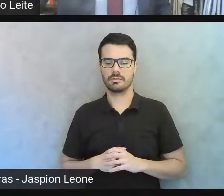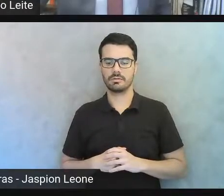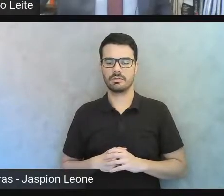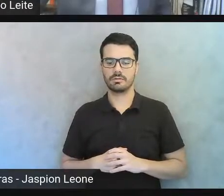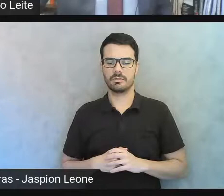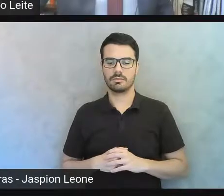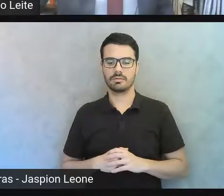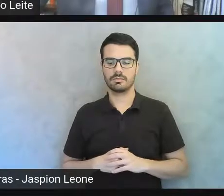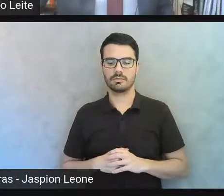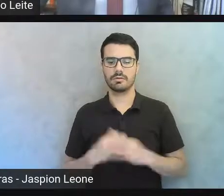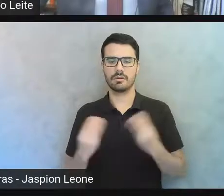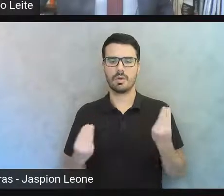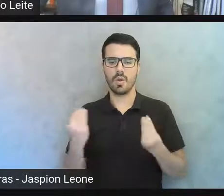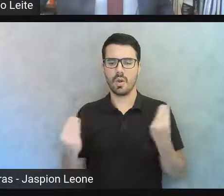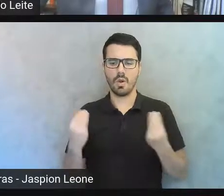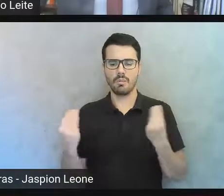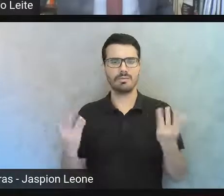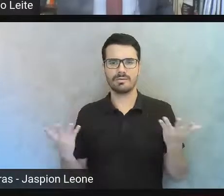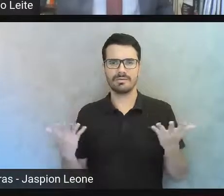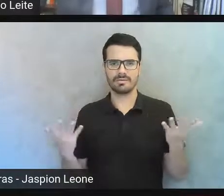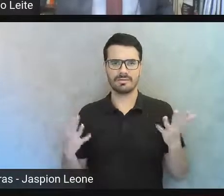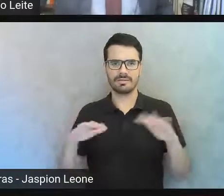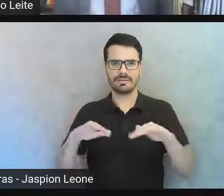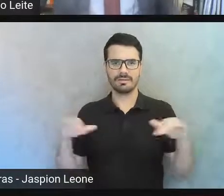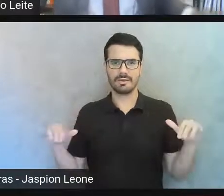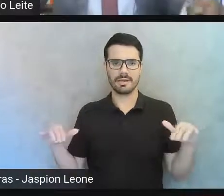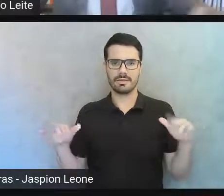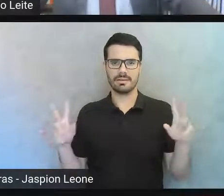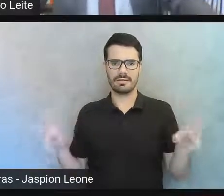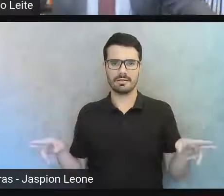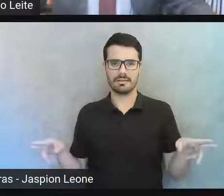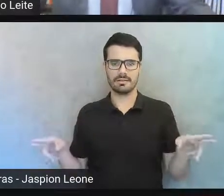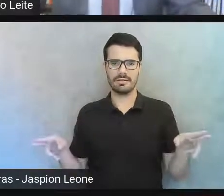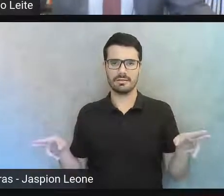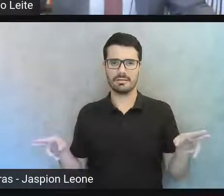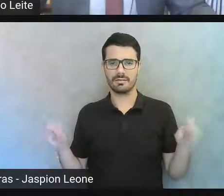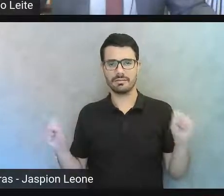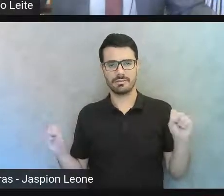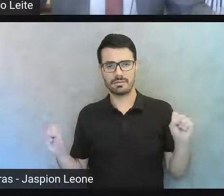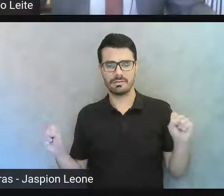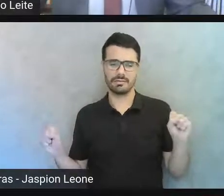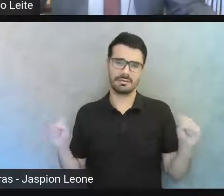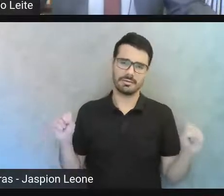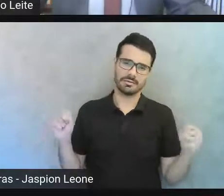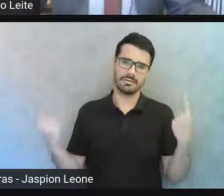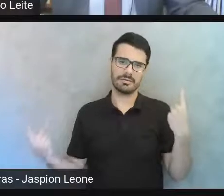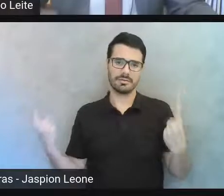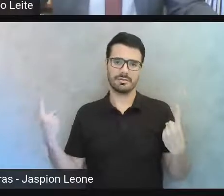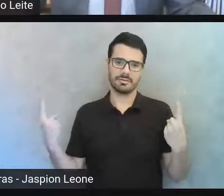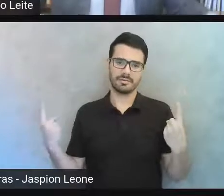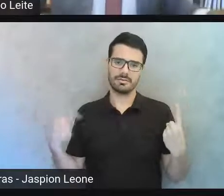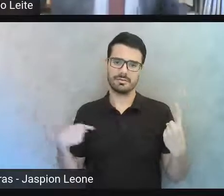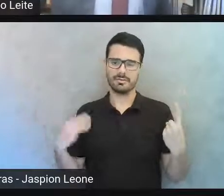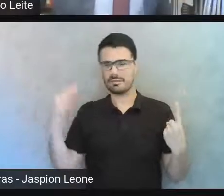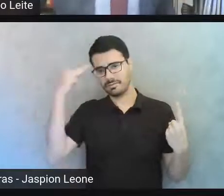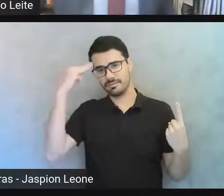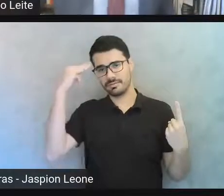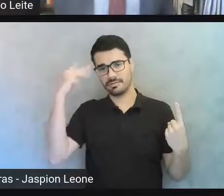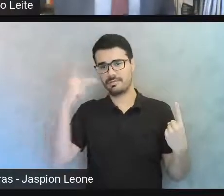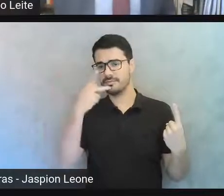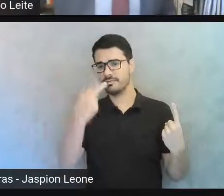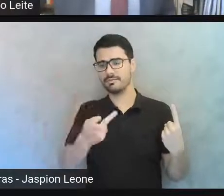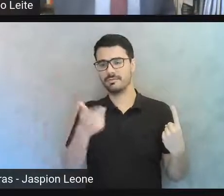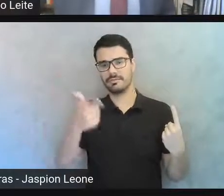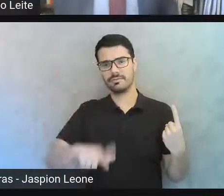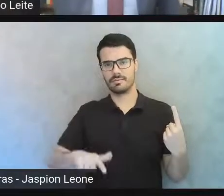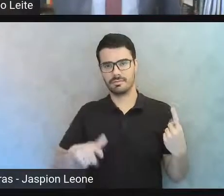Ok, como é que a gente faz? Na mesma ordem de antes? Pode ser. Se ficar difícil aí para rememorizar, eu vou falando. Não.